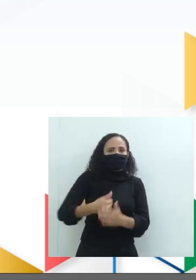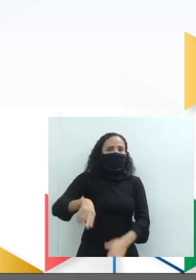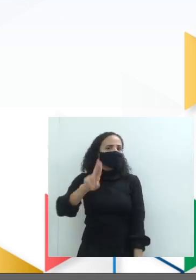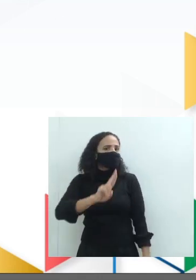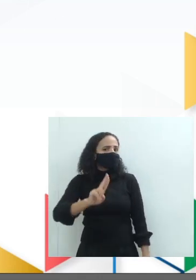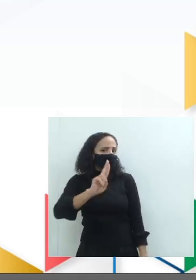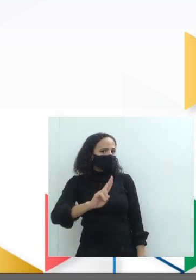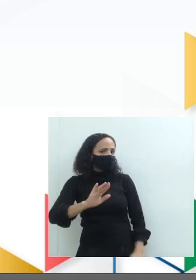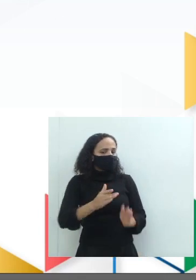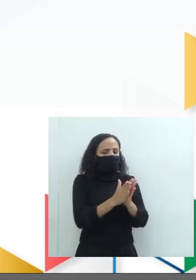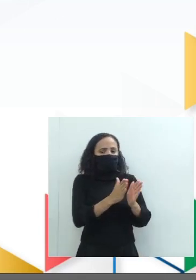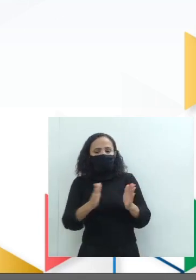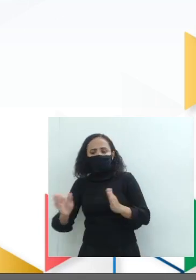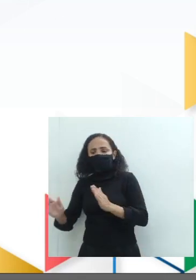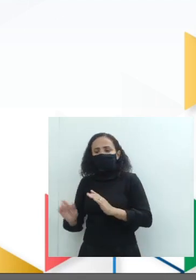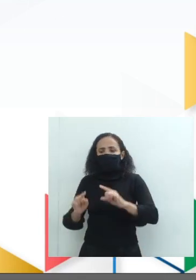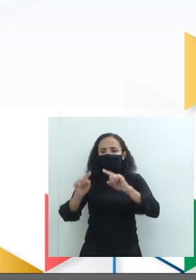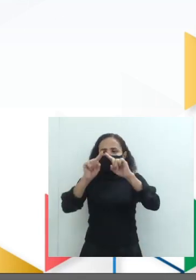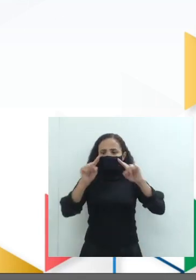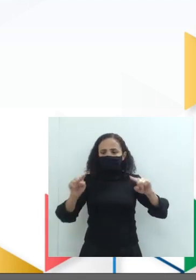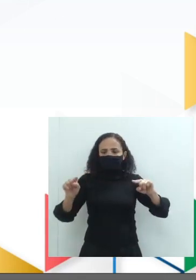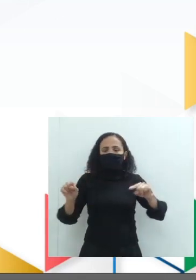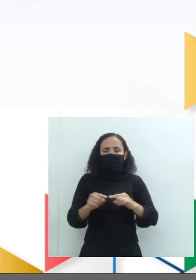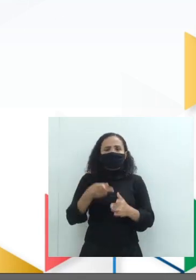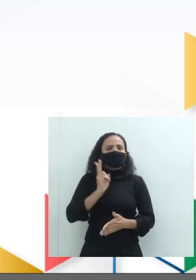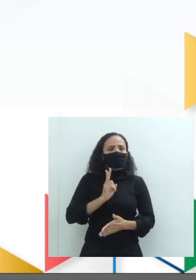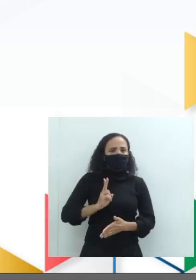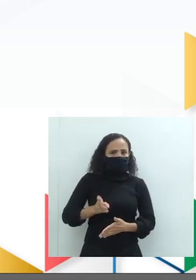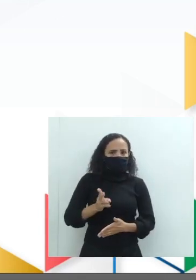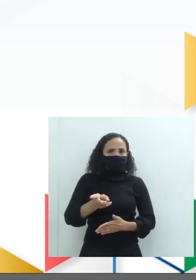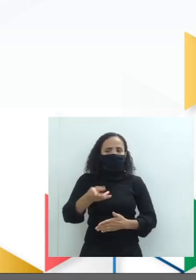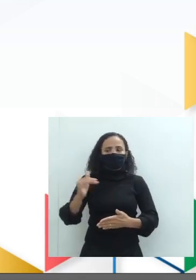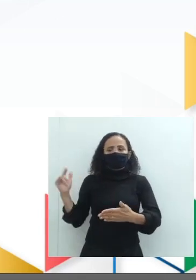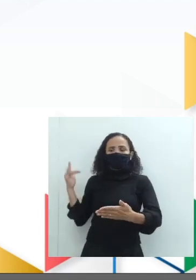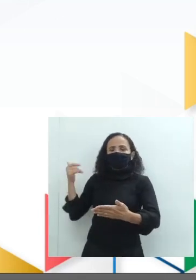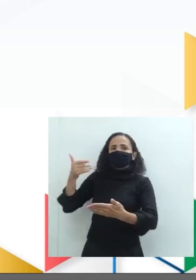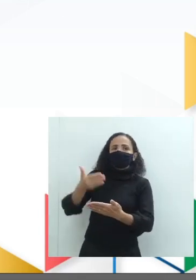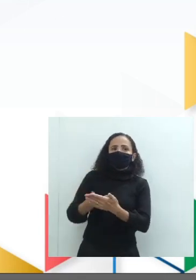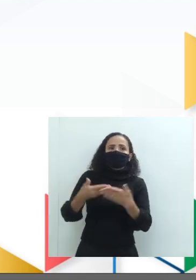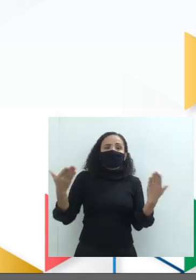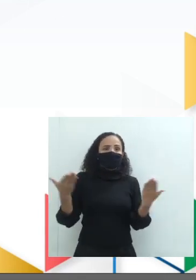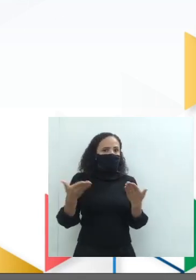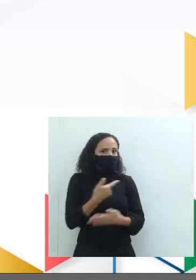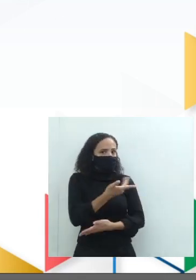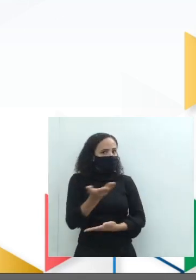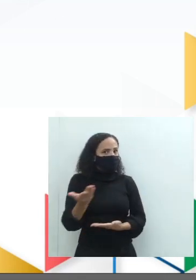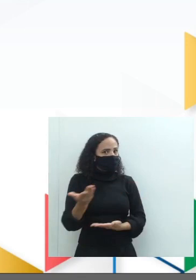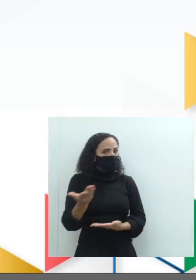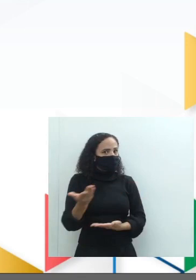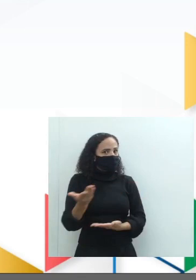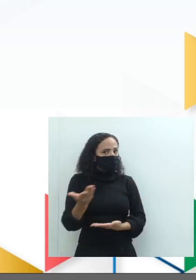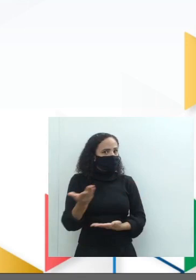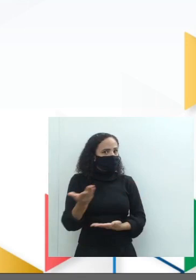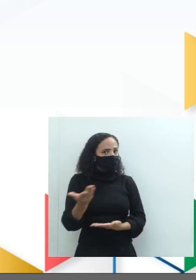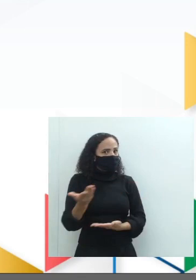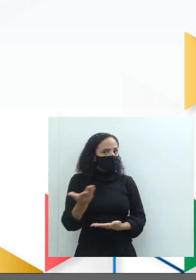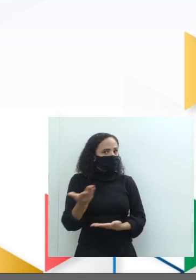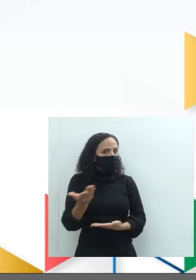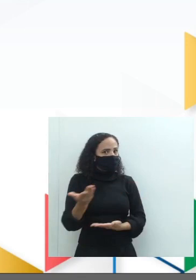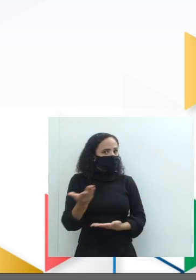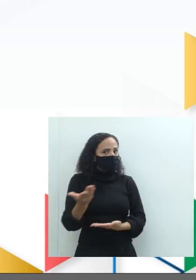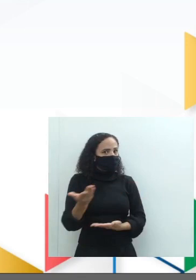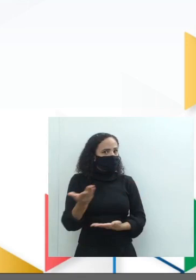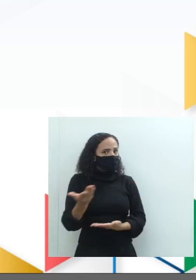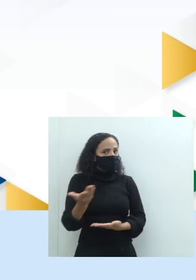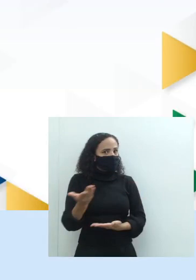Quando não ele, o triângulo equilátero, que a gente vai ver agora no próximo slide. Segue comigo, tá bom? Então, não esquece e